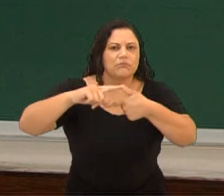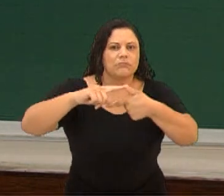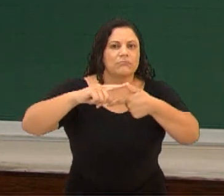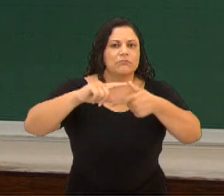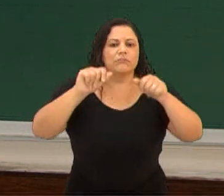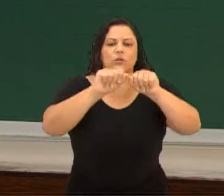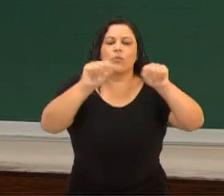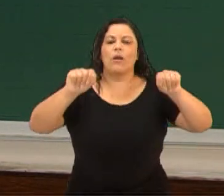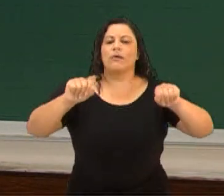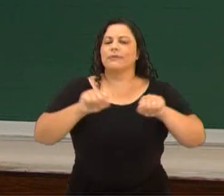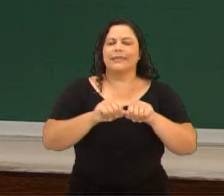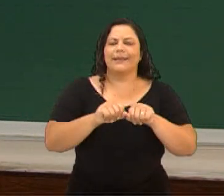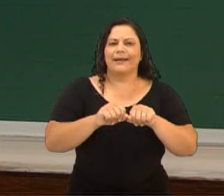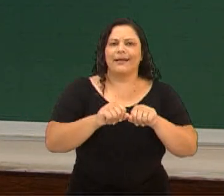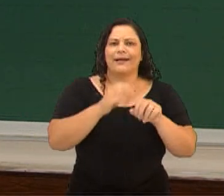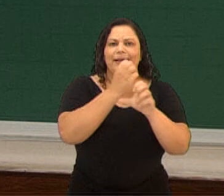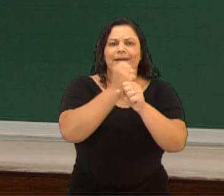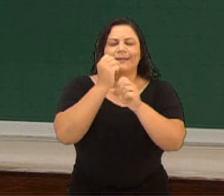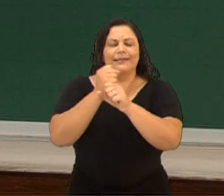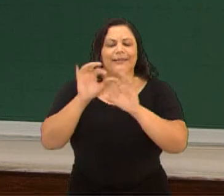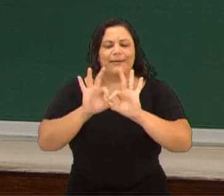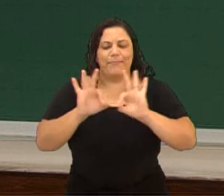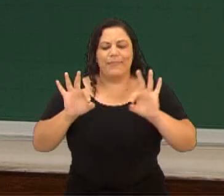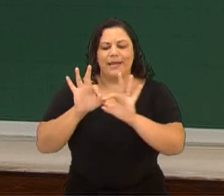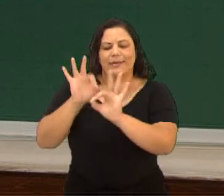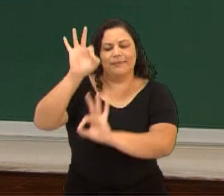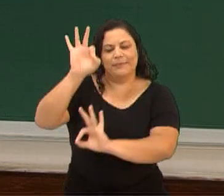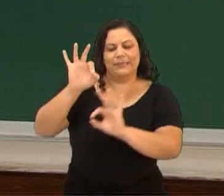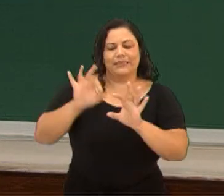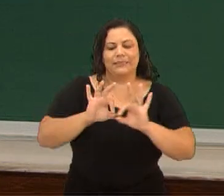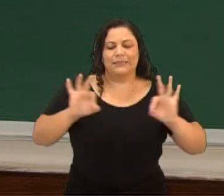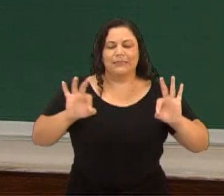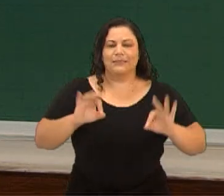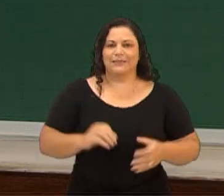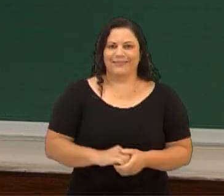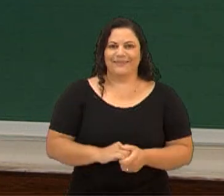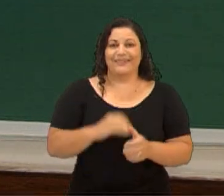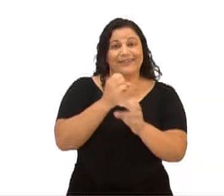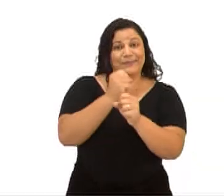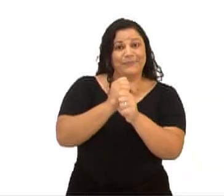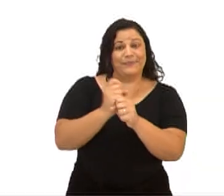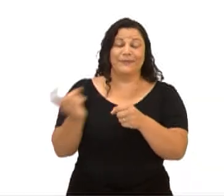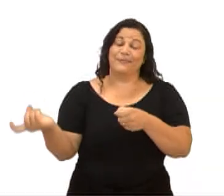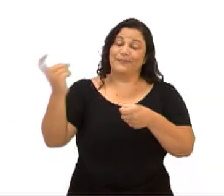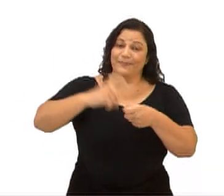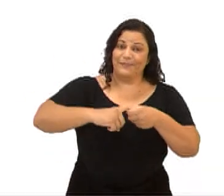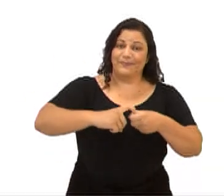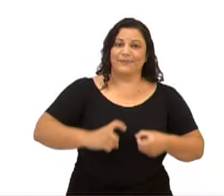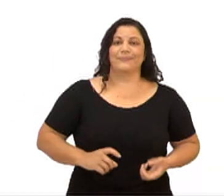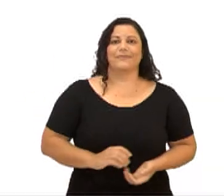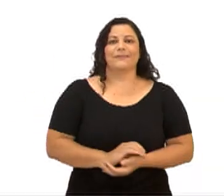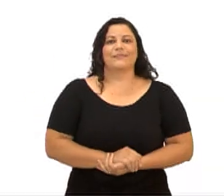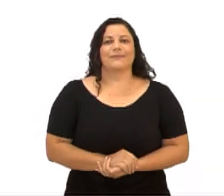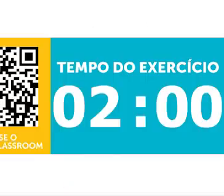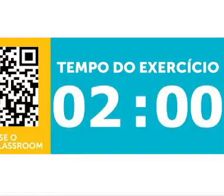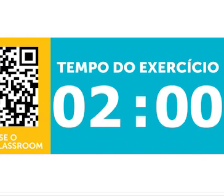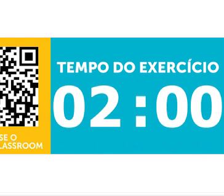área? Olha as medidas, joga ali na fórmula e calcula e daqui a pouco a gente corrige.